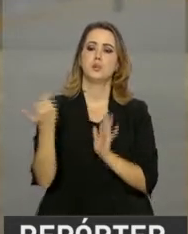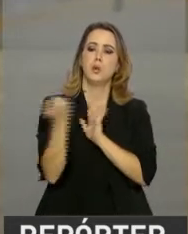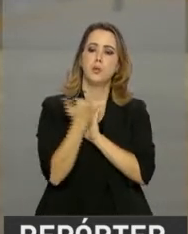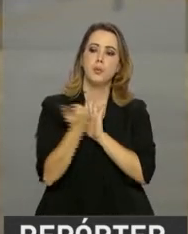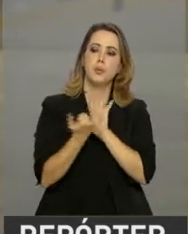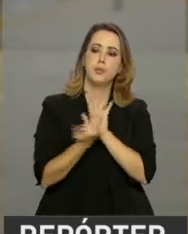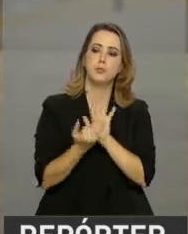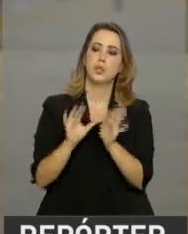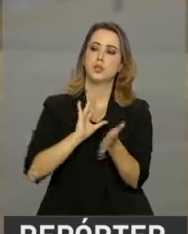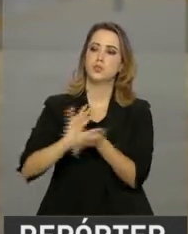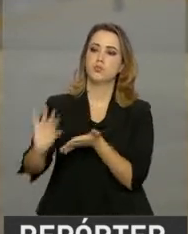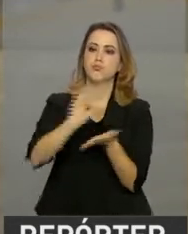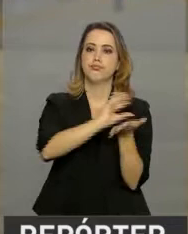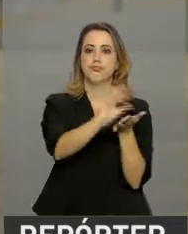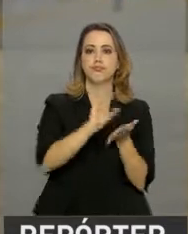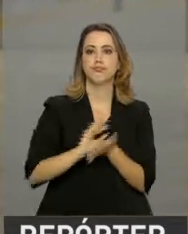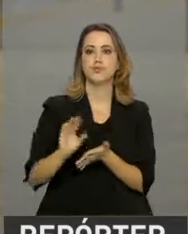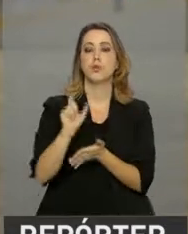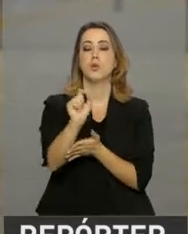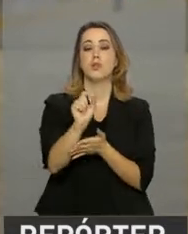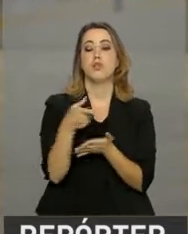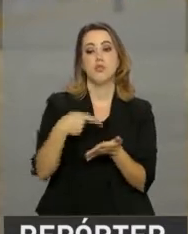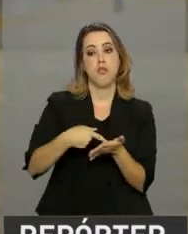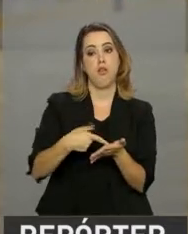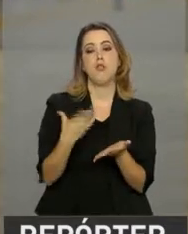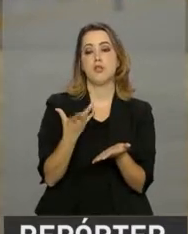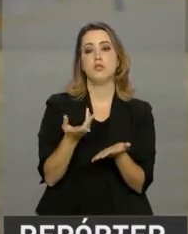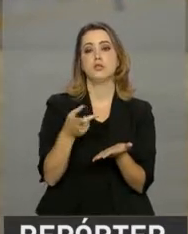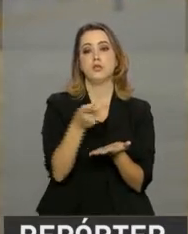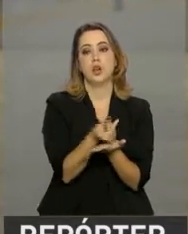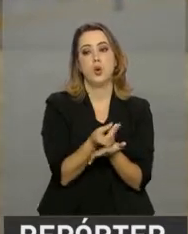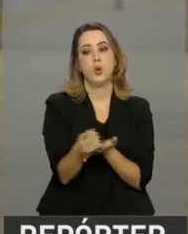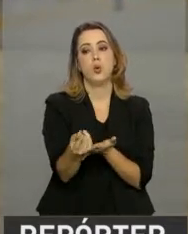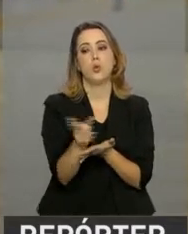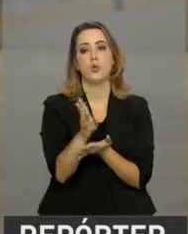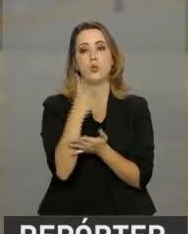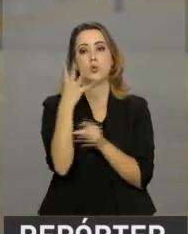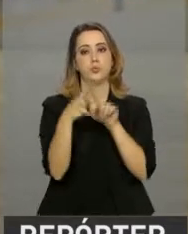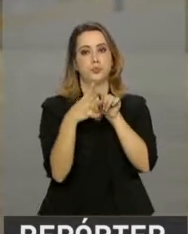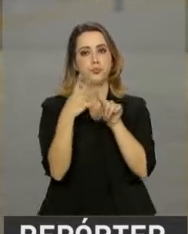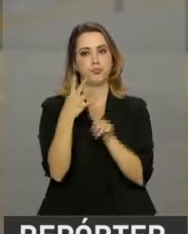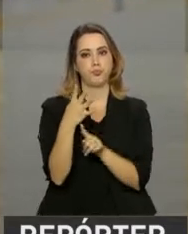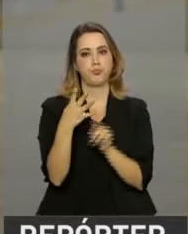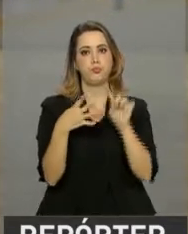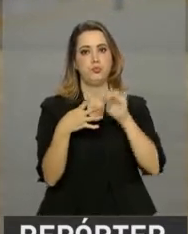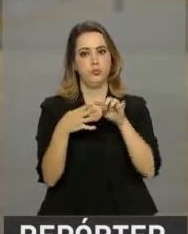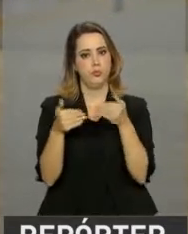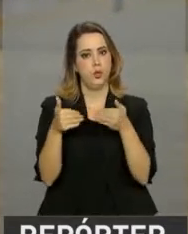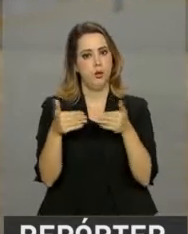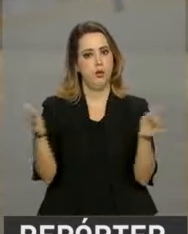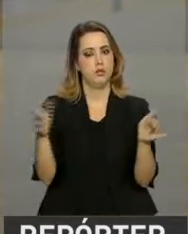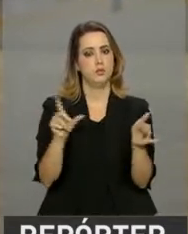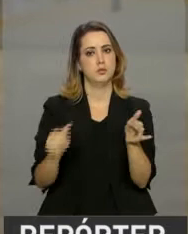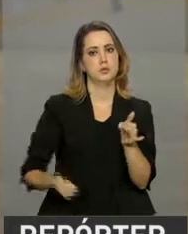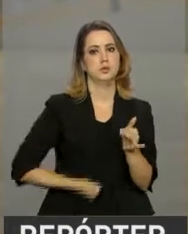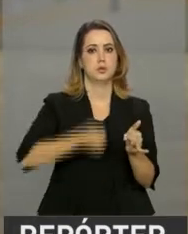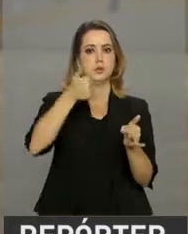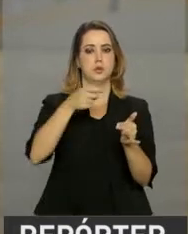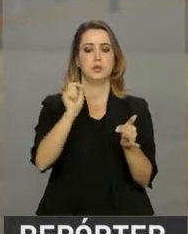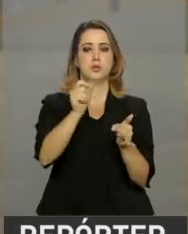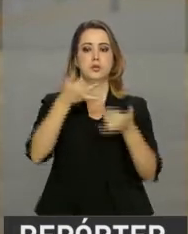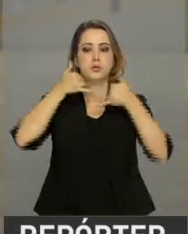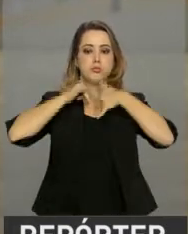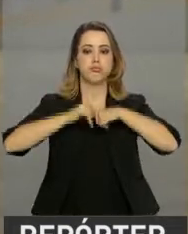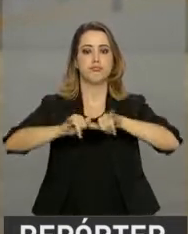investimentos e estes recursos vão contemplar basicamente quatro áreas ampliação e modernização da